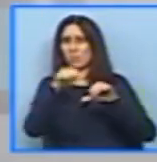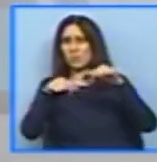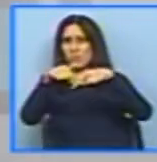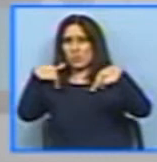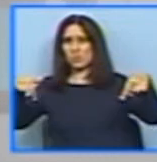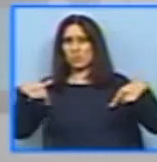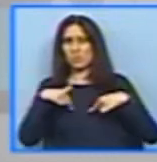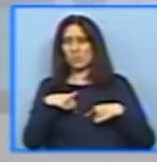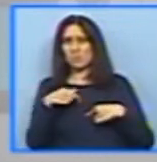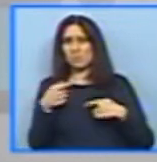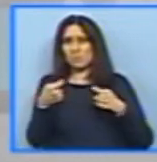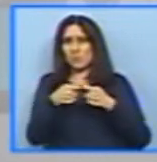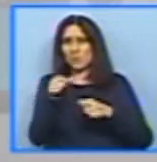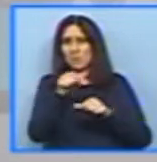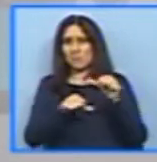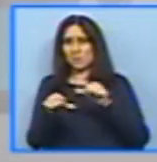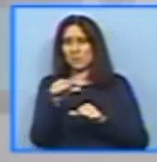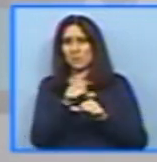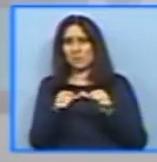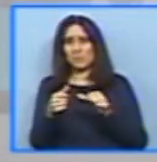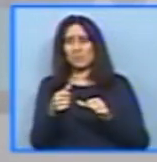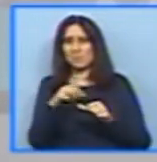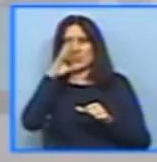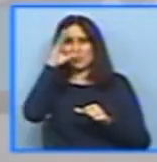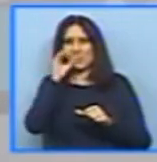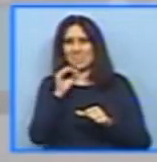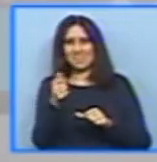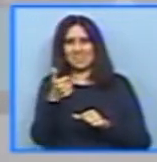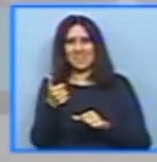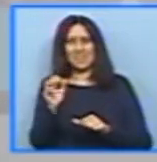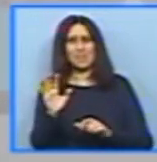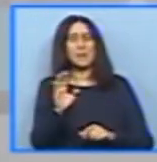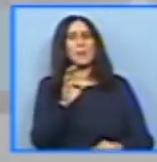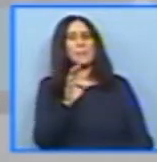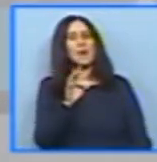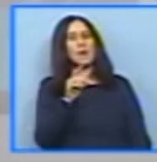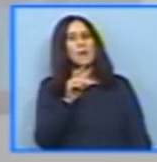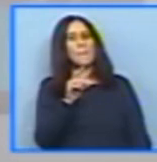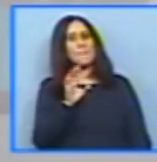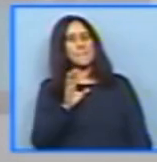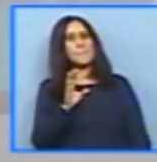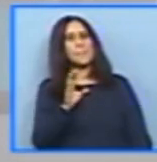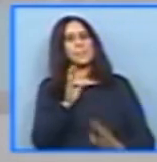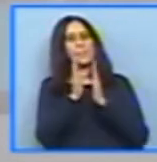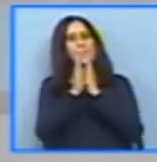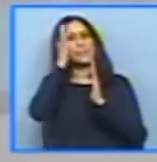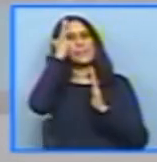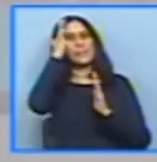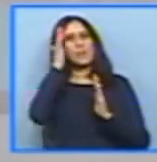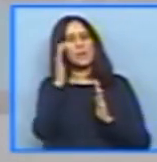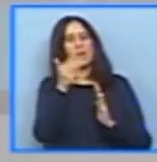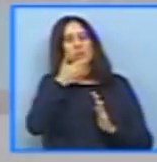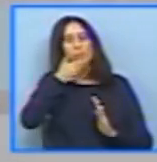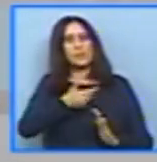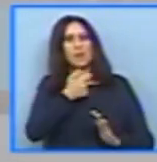laboratório bioquímico, não sei. Mas, não, a teologia tem também como base a própria